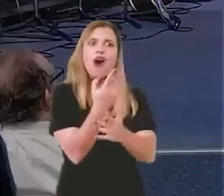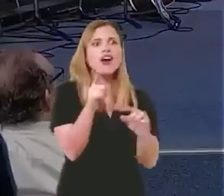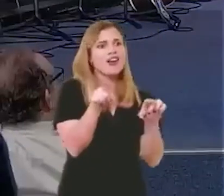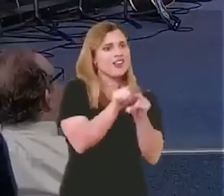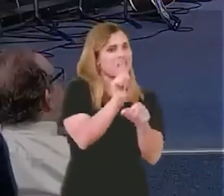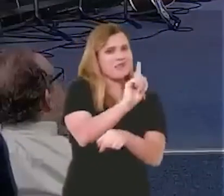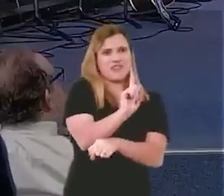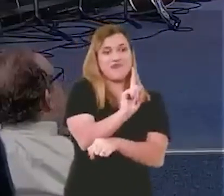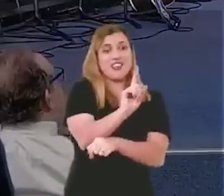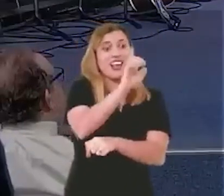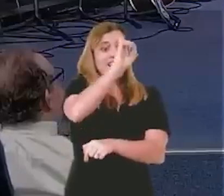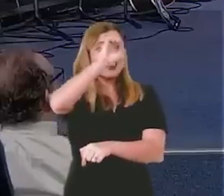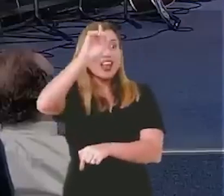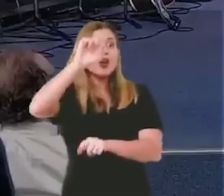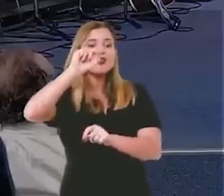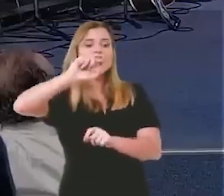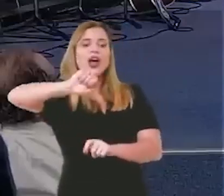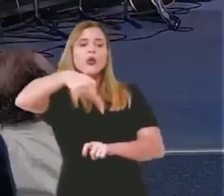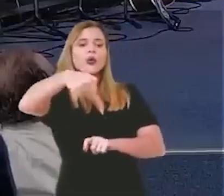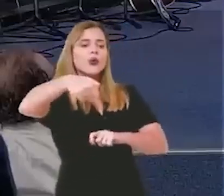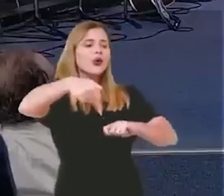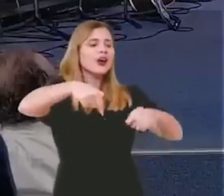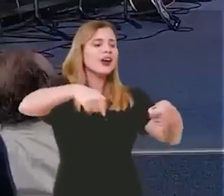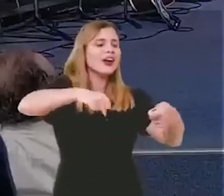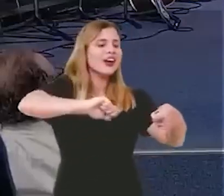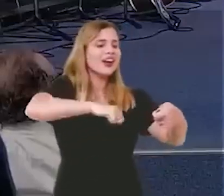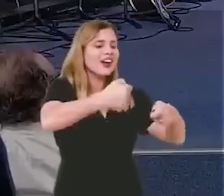meu nome, nem o Deus vai te faltar.